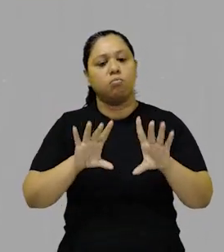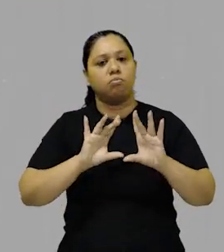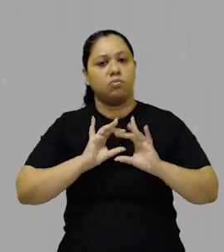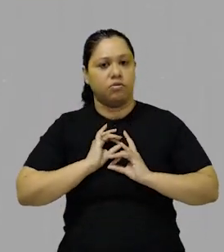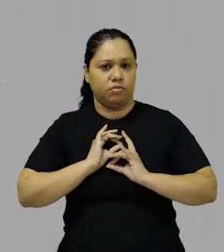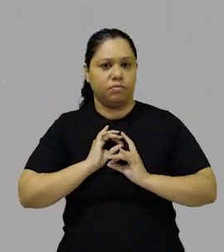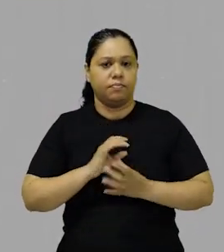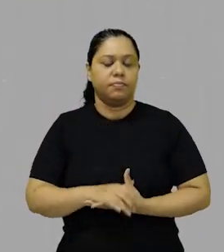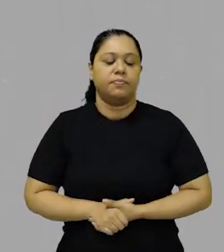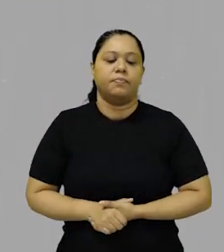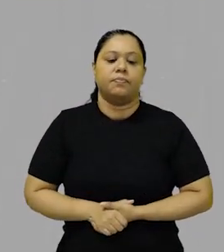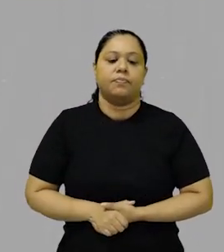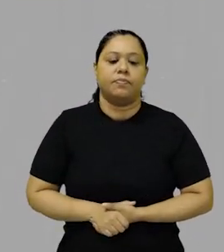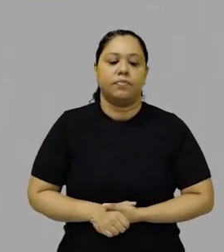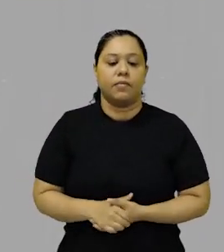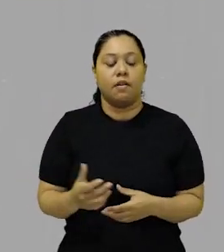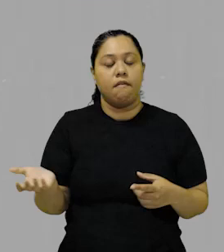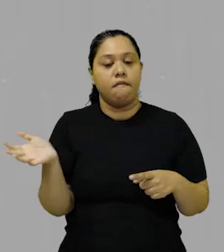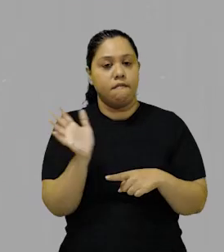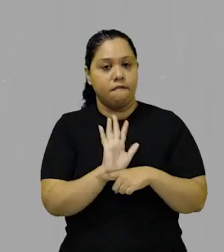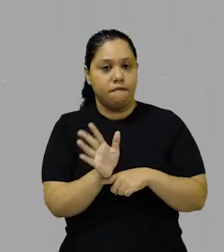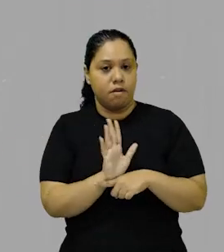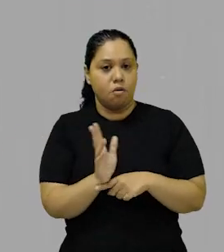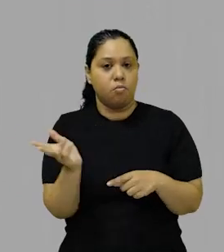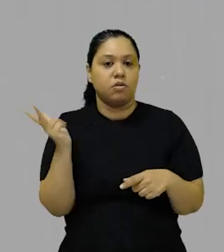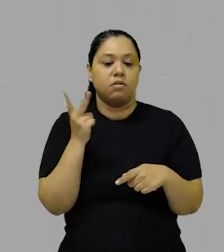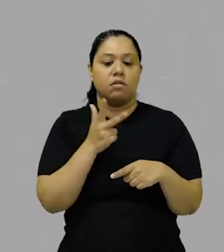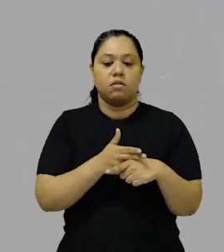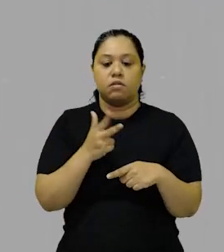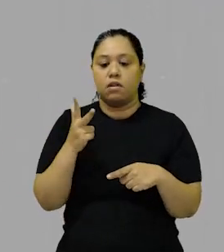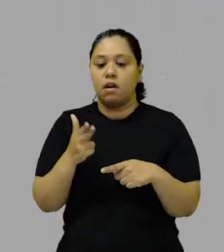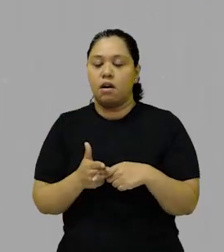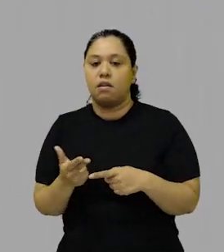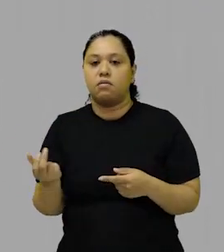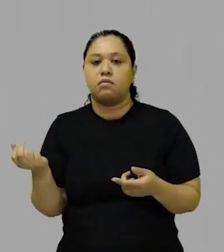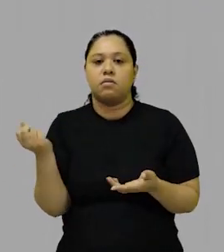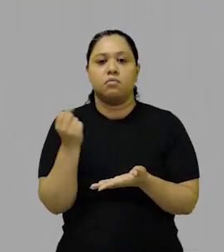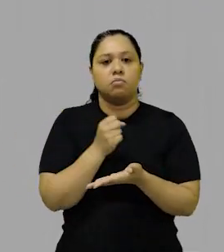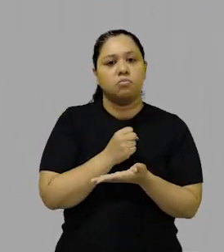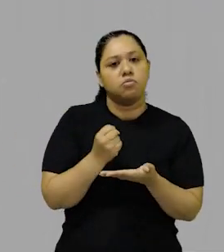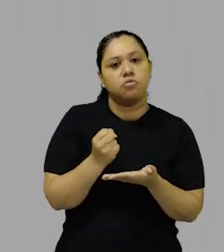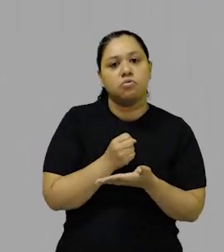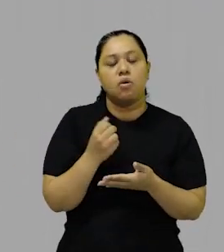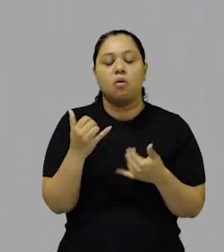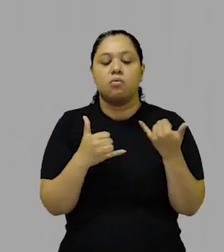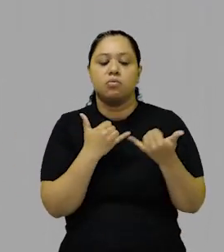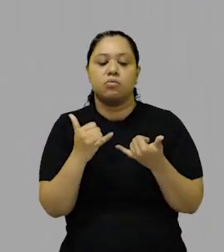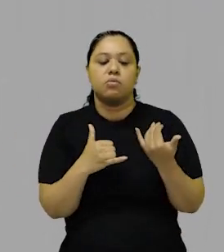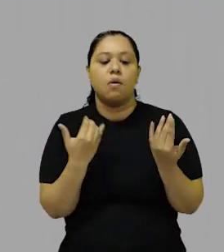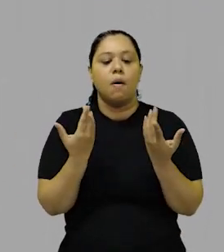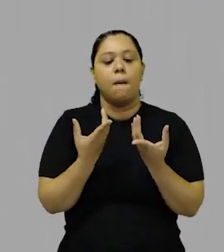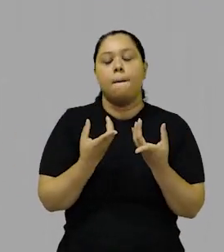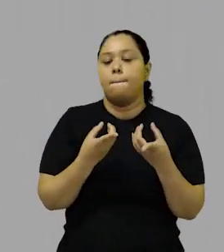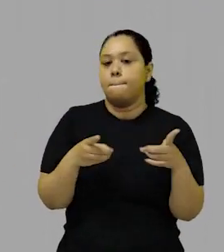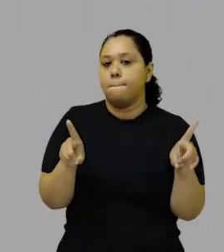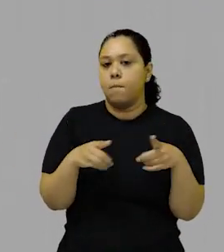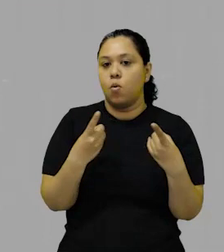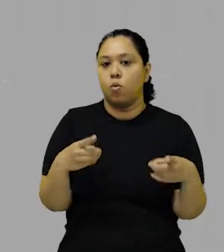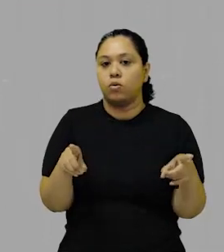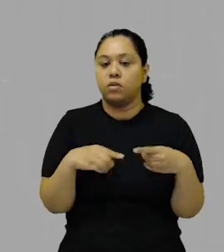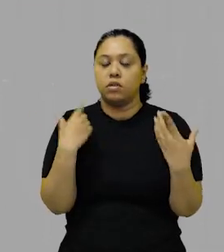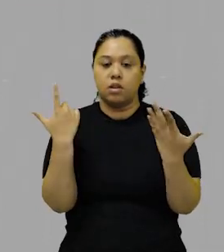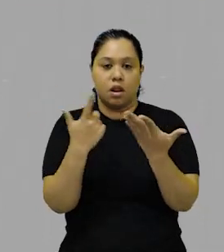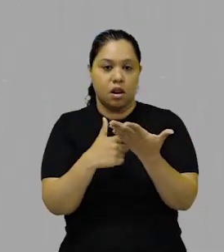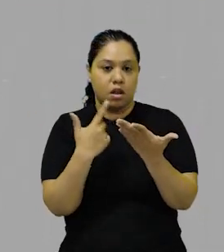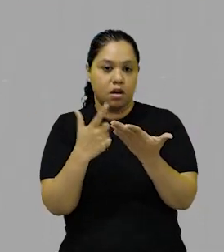empréstimos linguísticos? Filmes, séries, jogos, músicas, livros ou